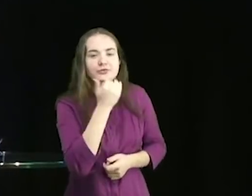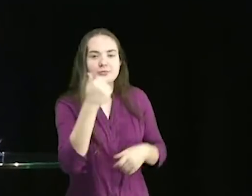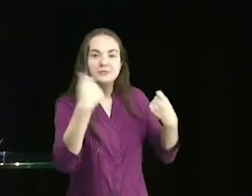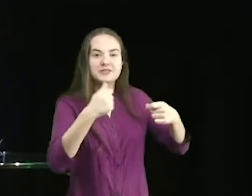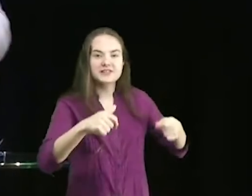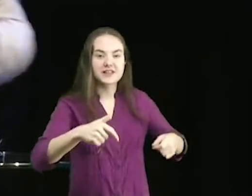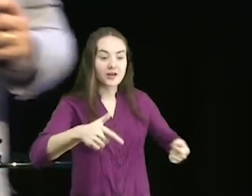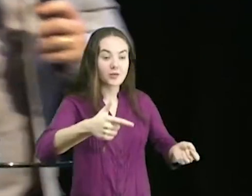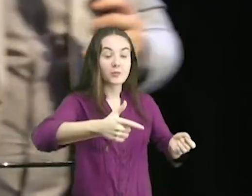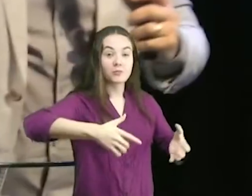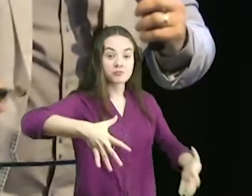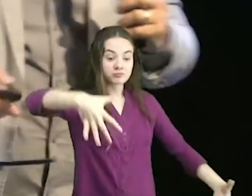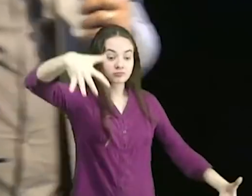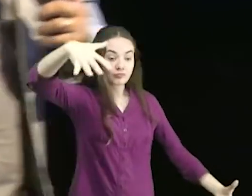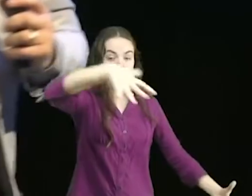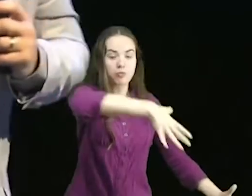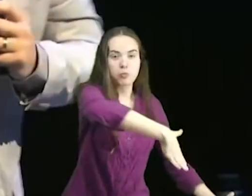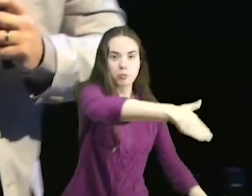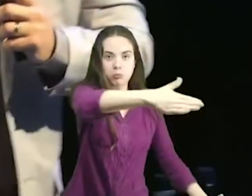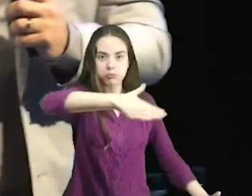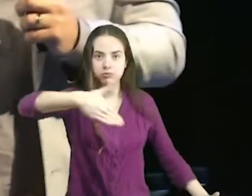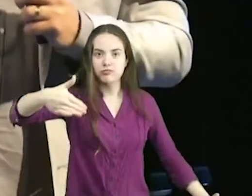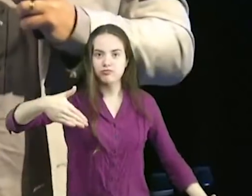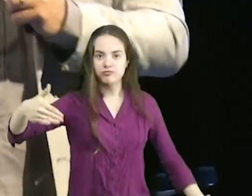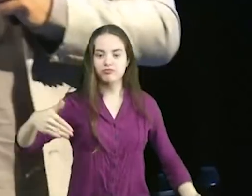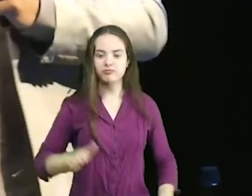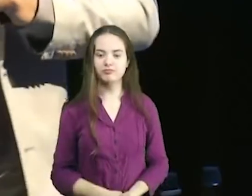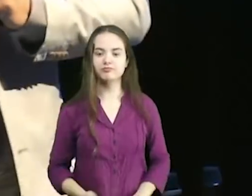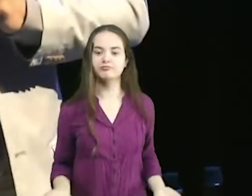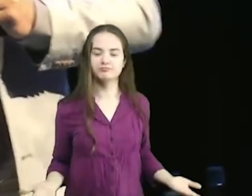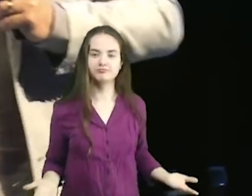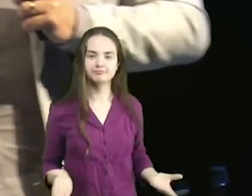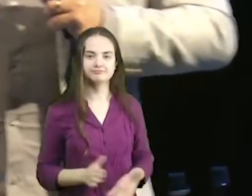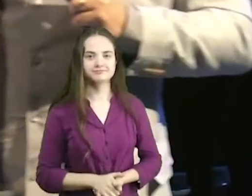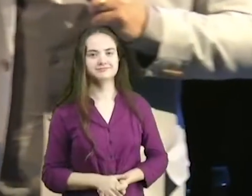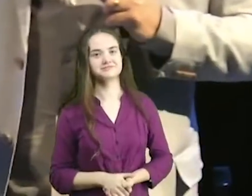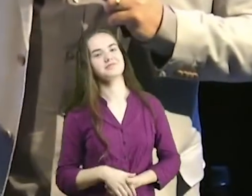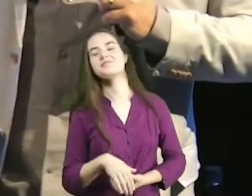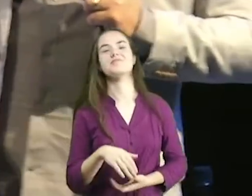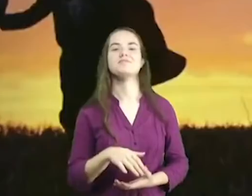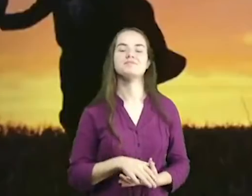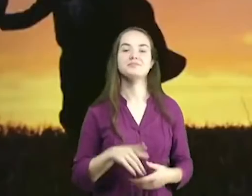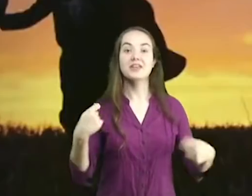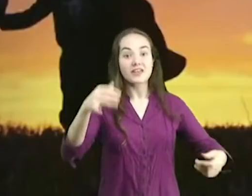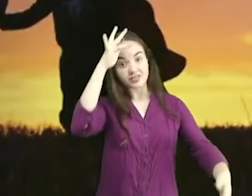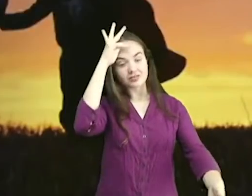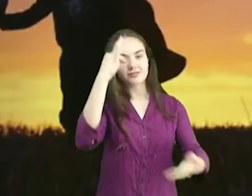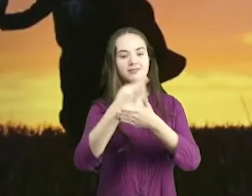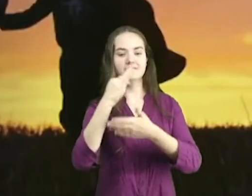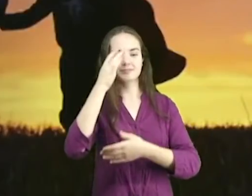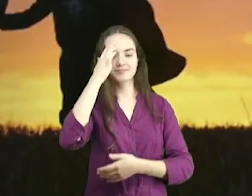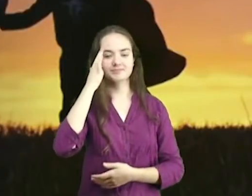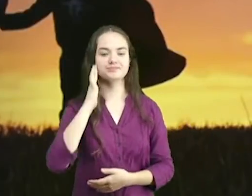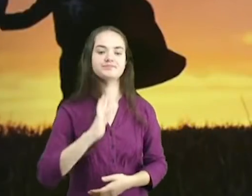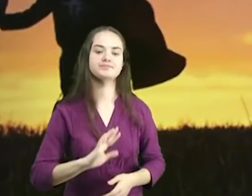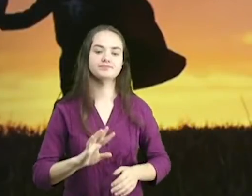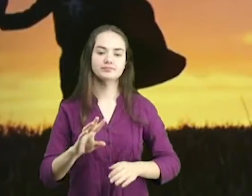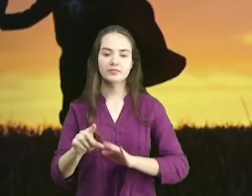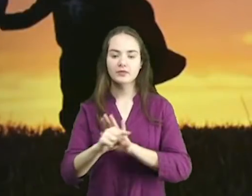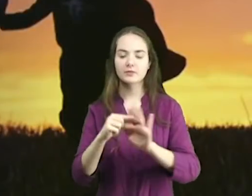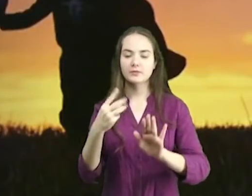Mas Deus, ele conhece, então você tem que reagir com o quê, gente? Com fé. E aí o verso 3: então disse